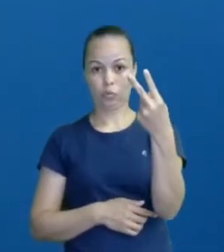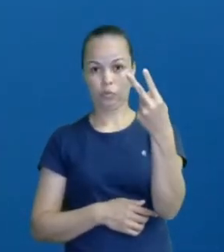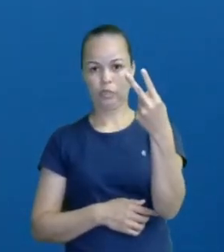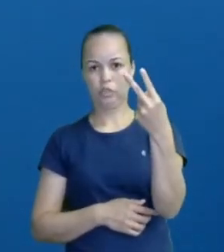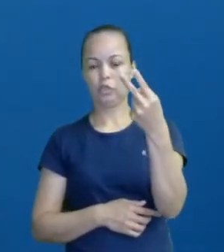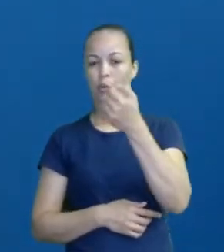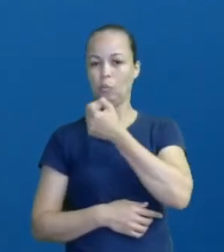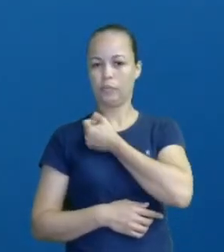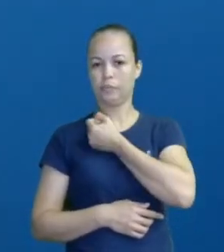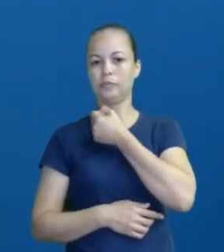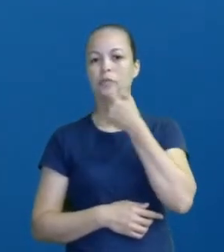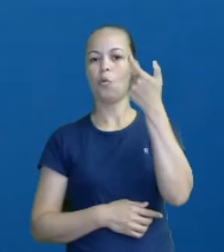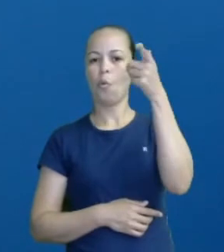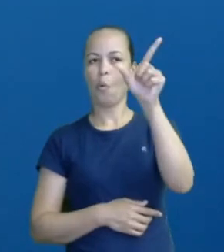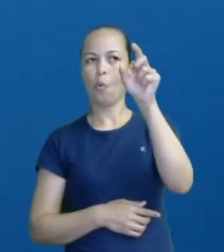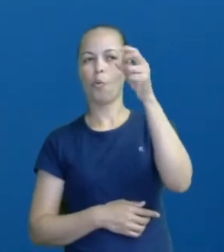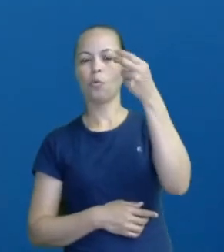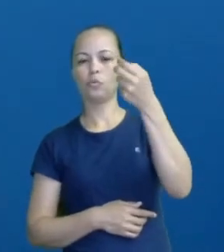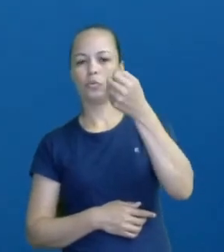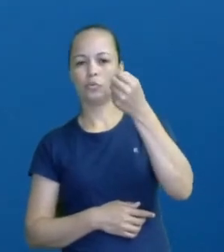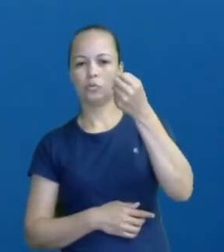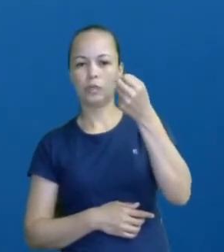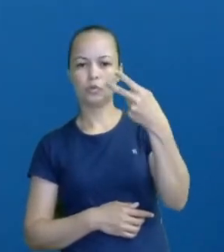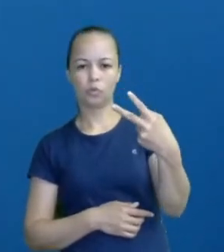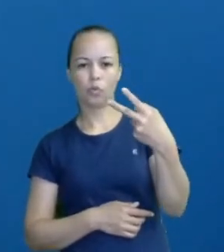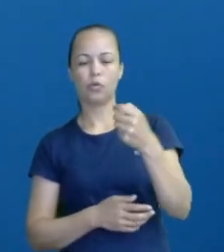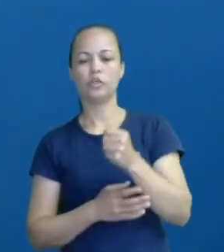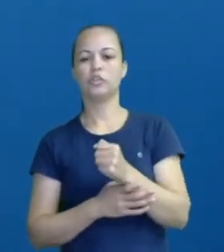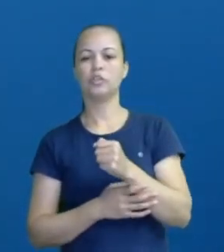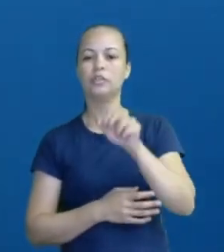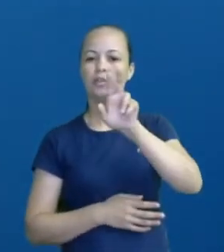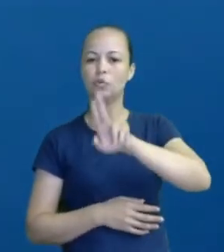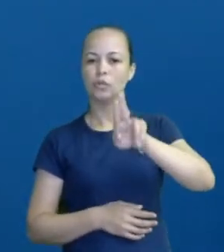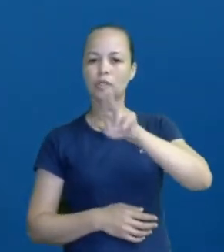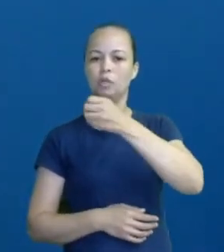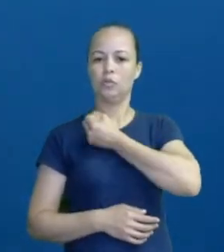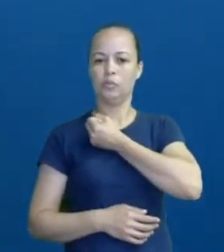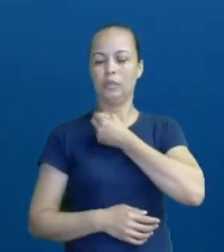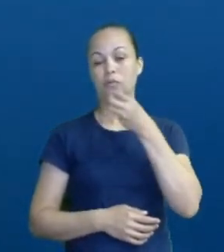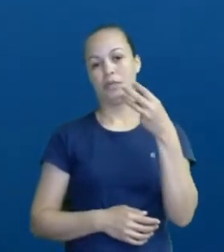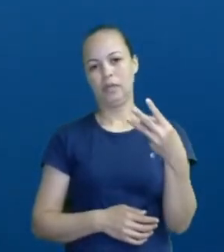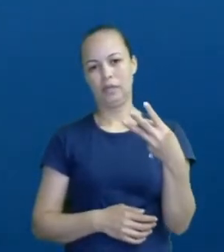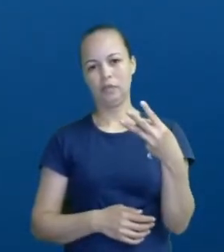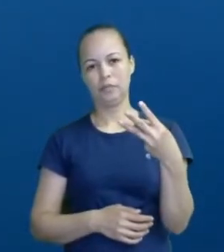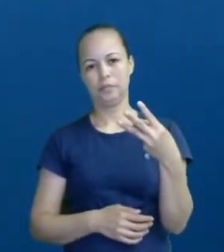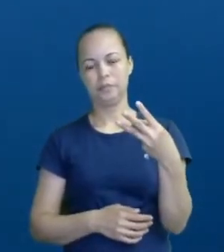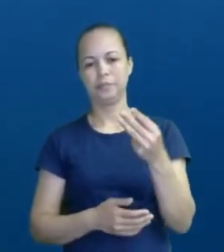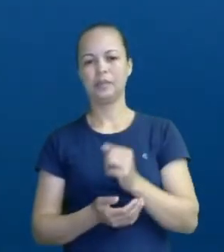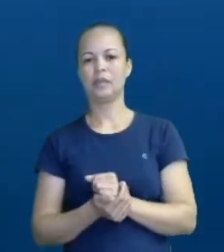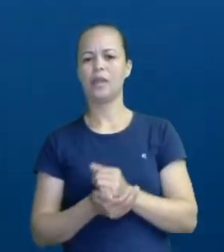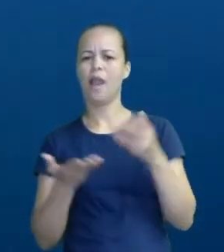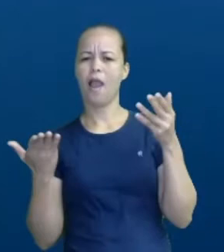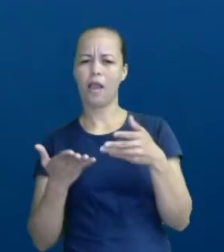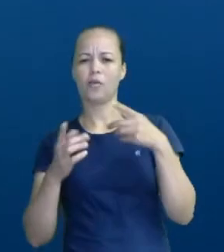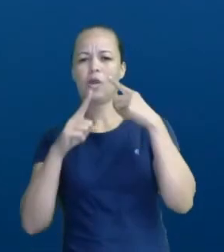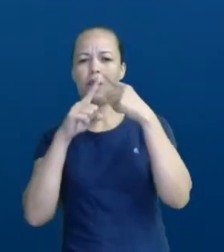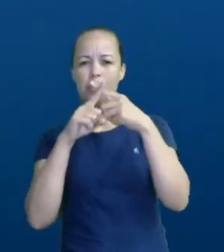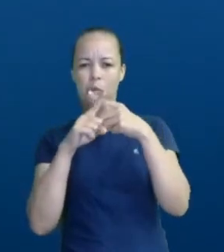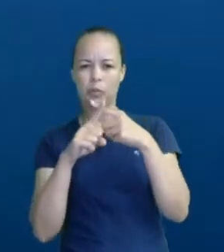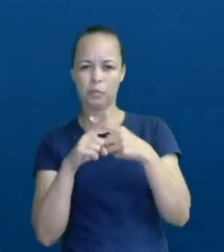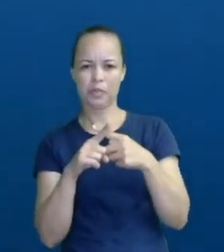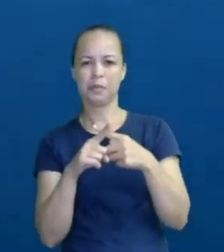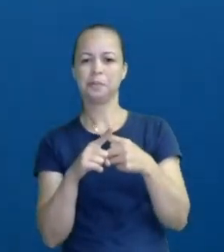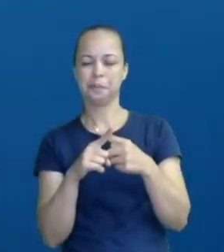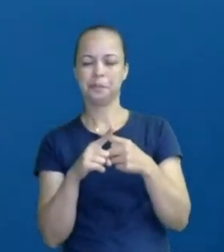2, usamos outro 2 e usamos o 3. Agora a gente vai multiplicar esses